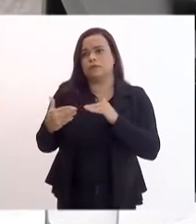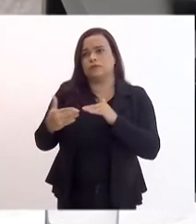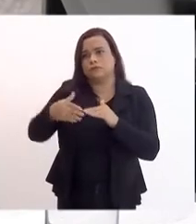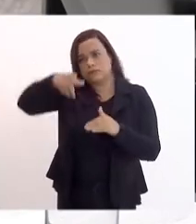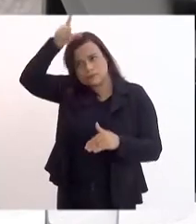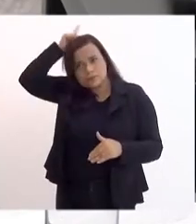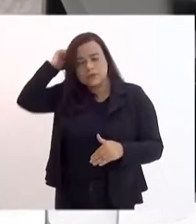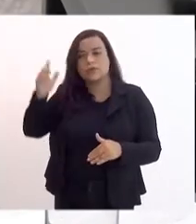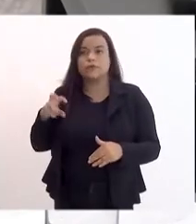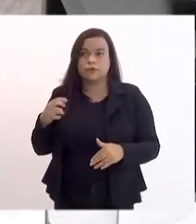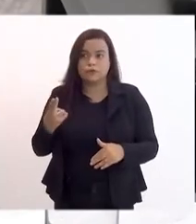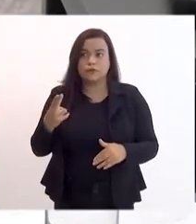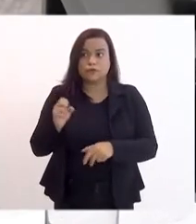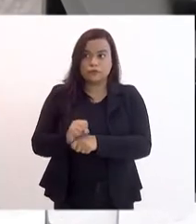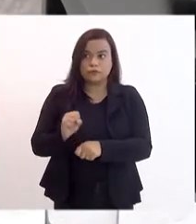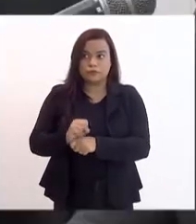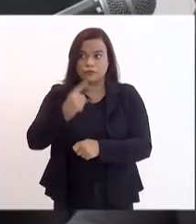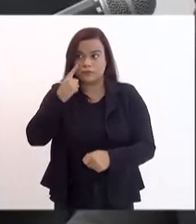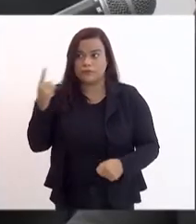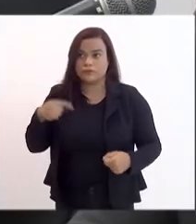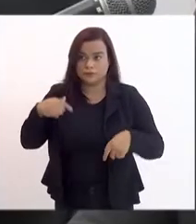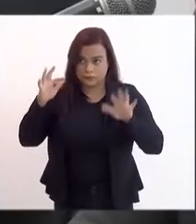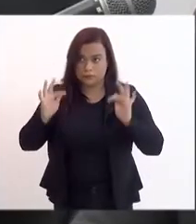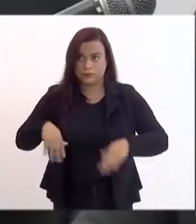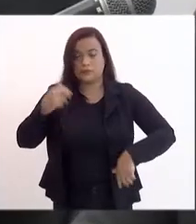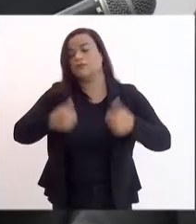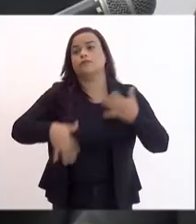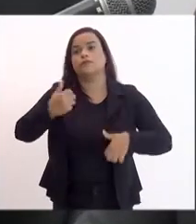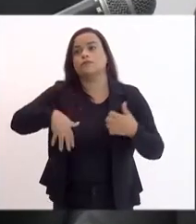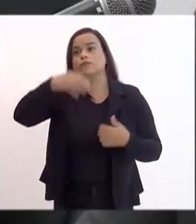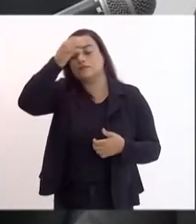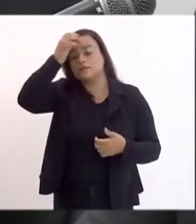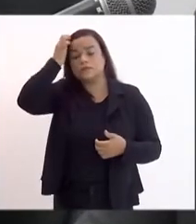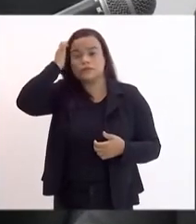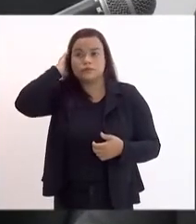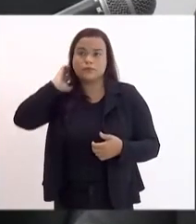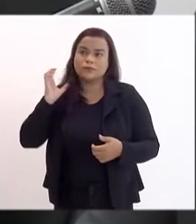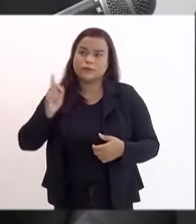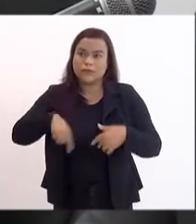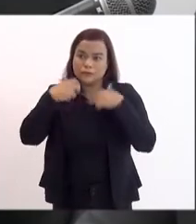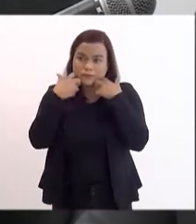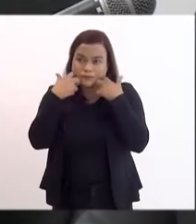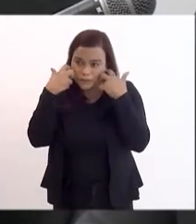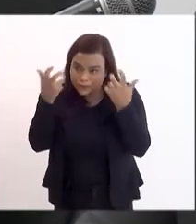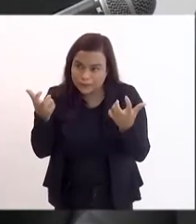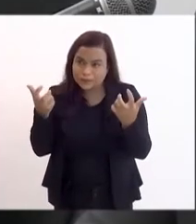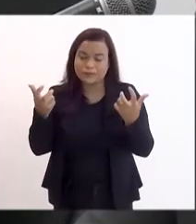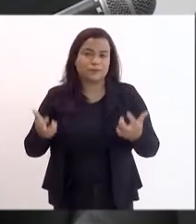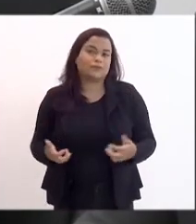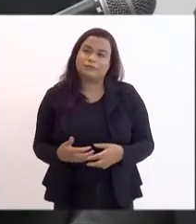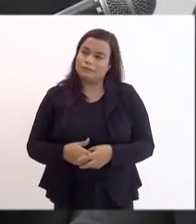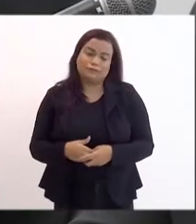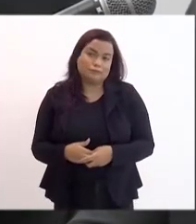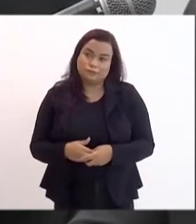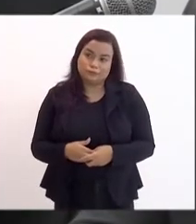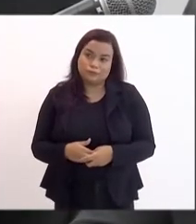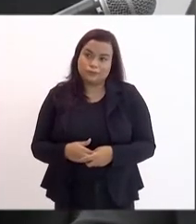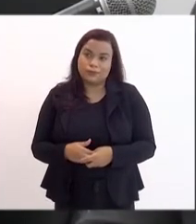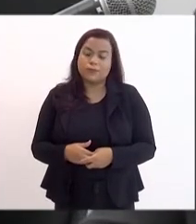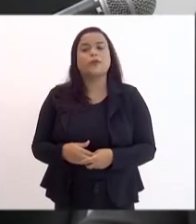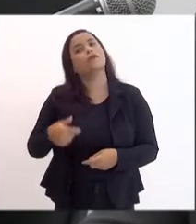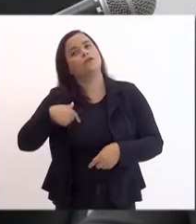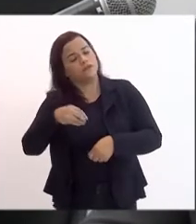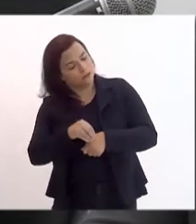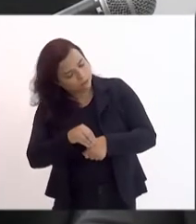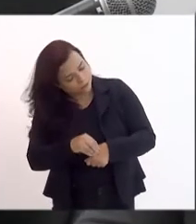Paulo. Eu só vou terminar a minha fala para dizer o seguinte. É vexatório imaginar... Eu recomendo